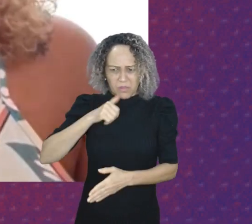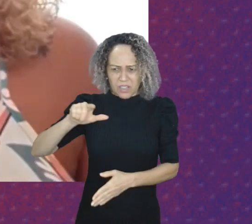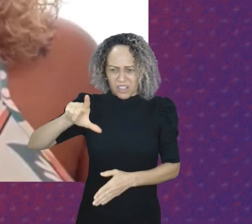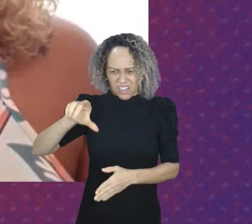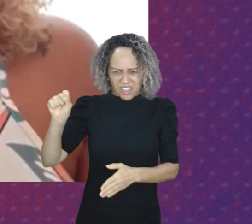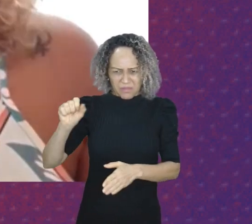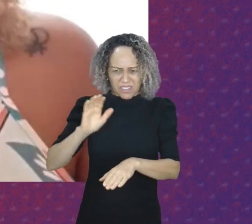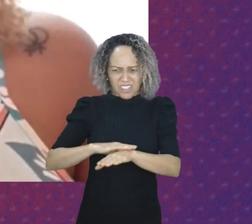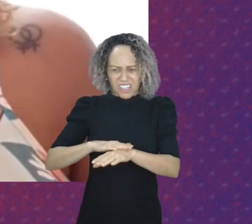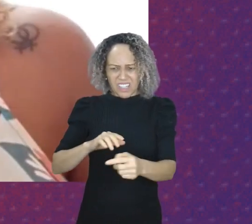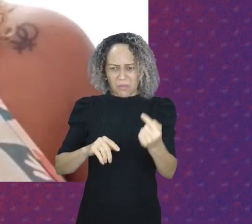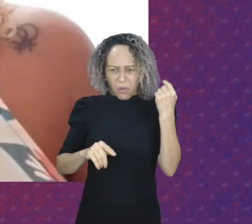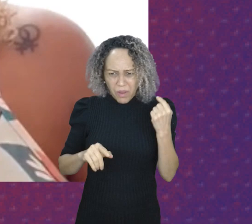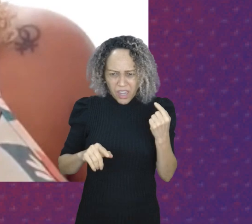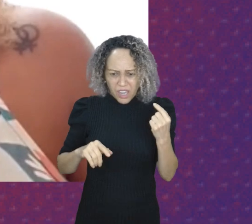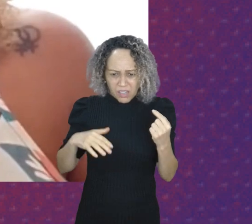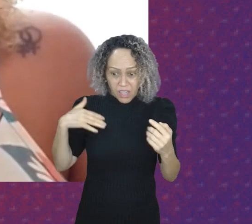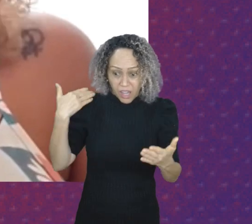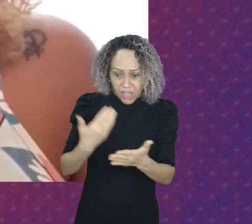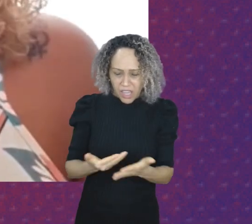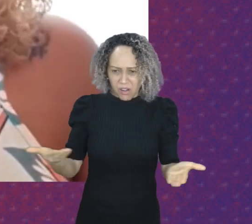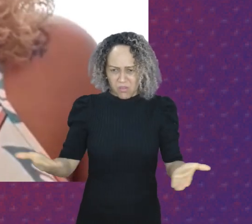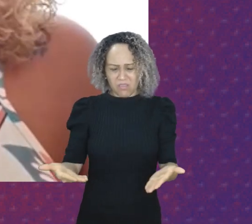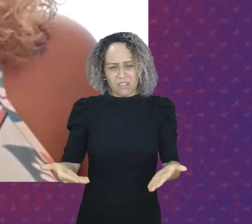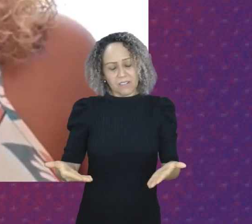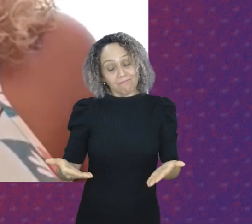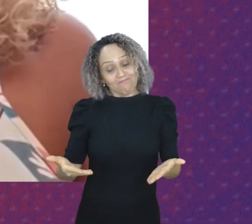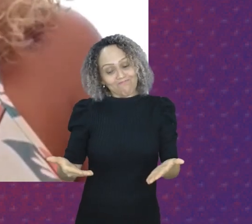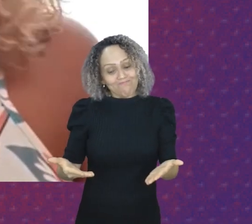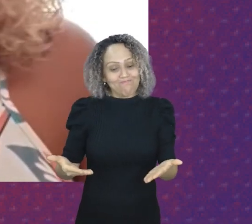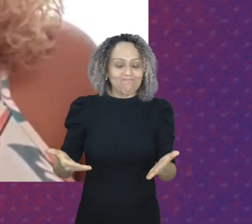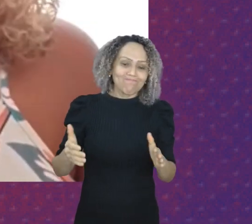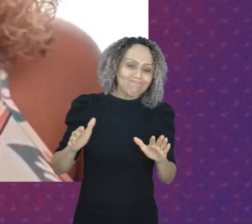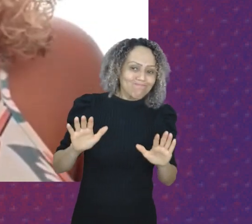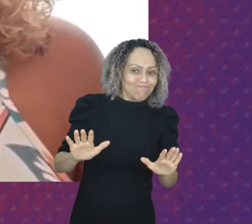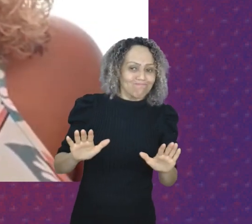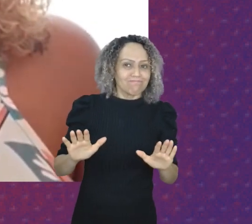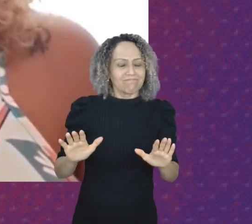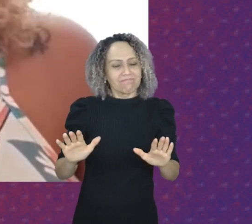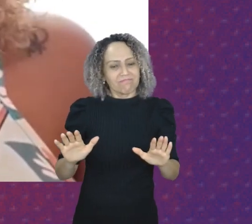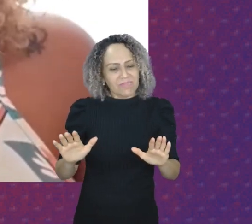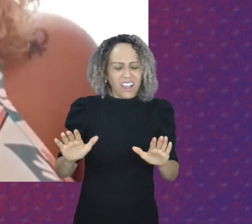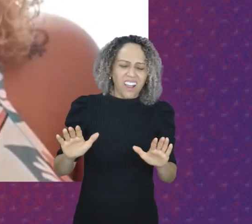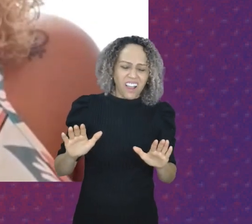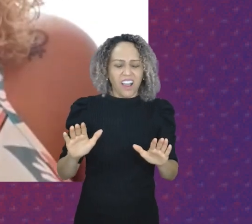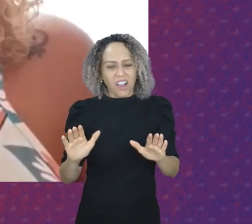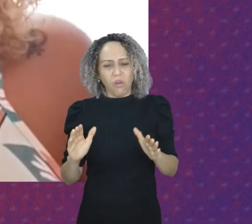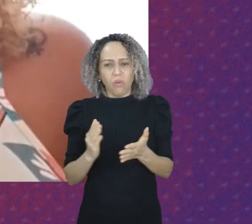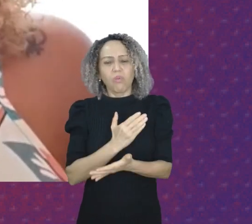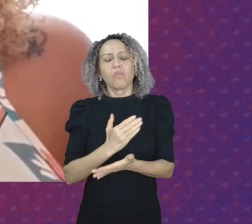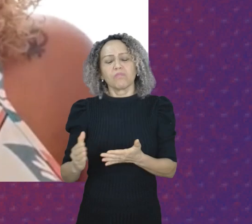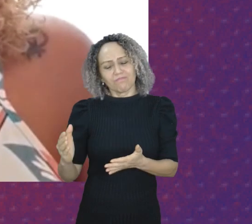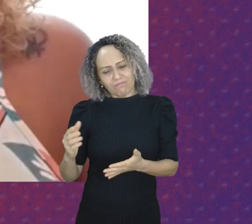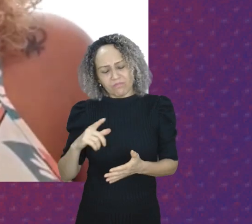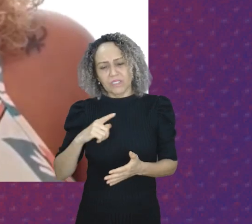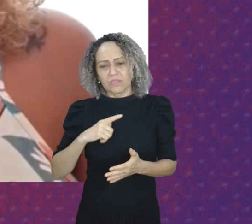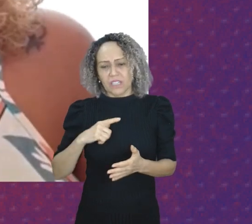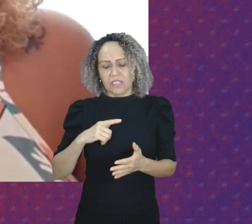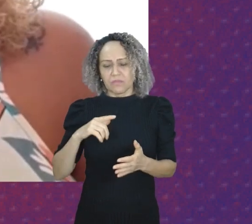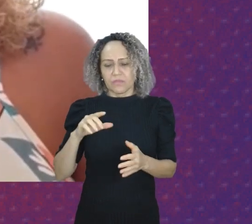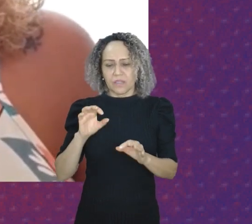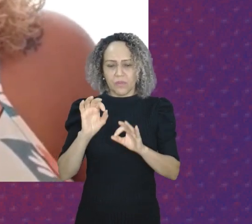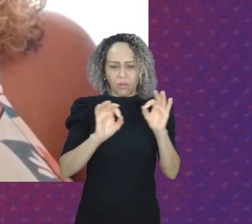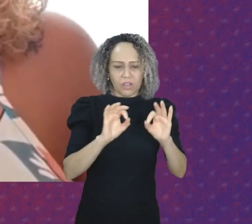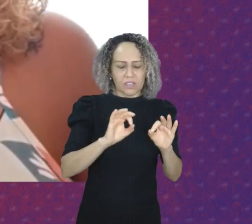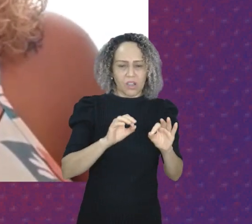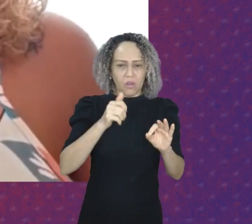naquele momento e até a data de hoje? Em alguns sentidos, na organização, porque hoje